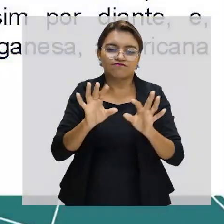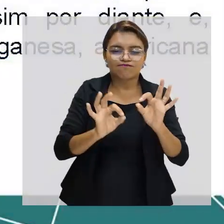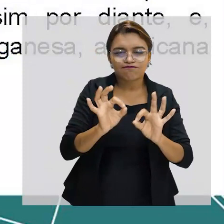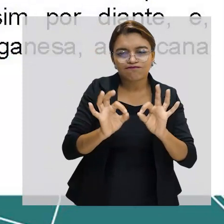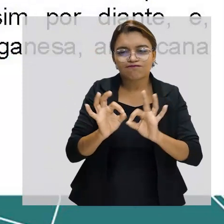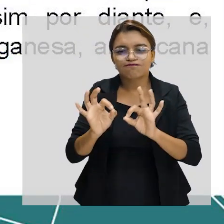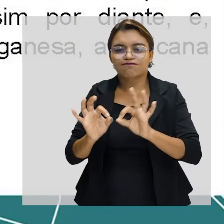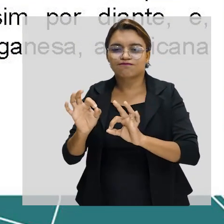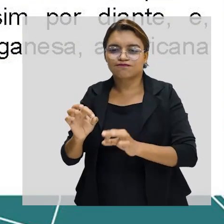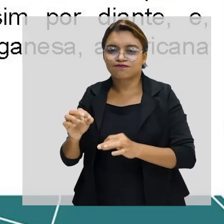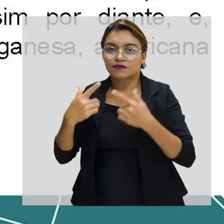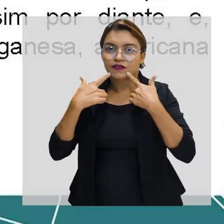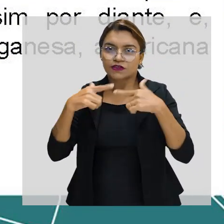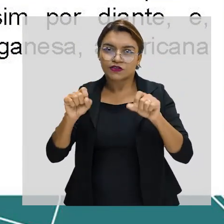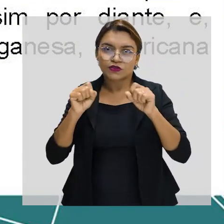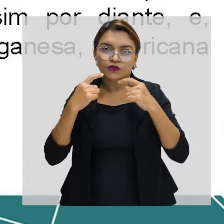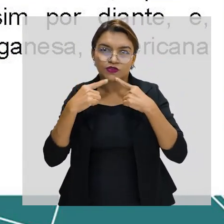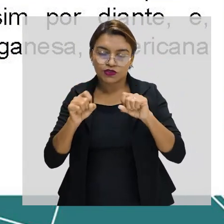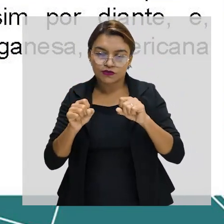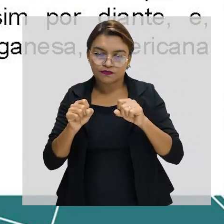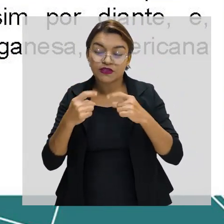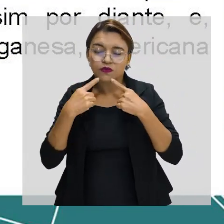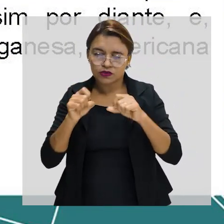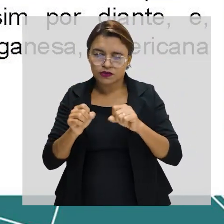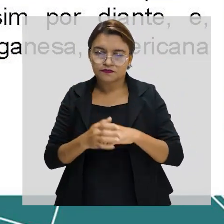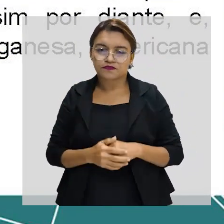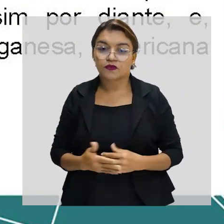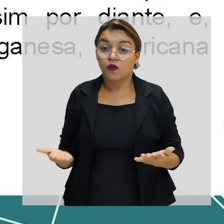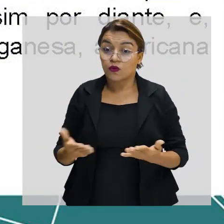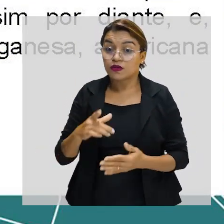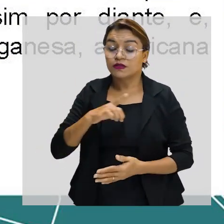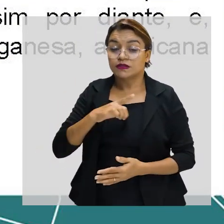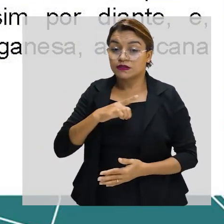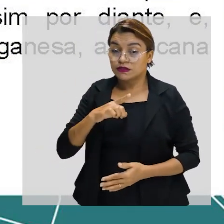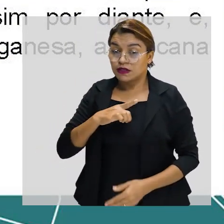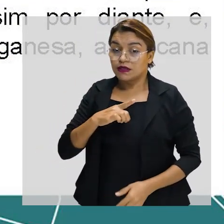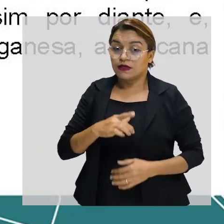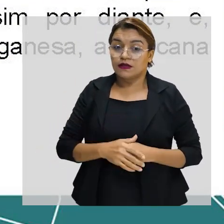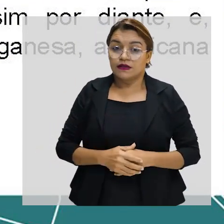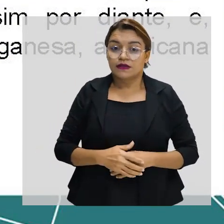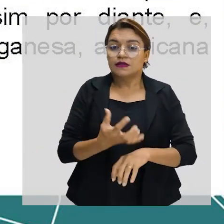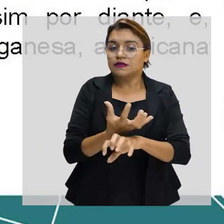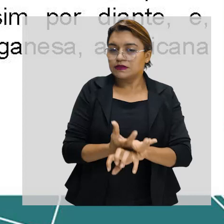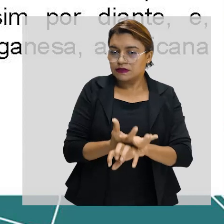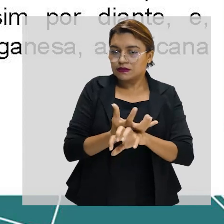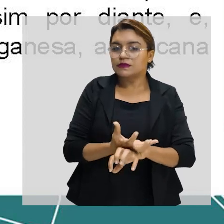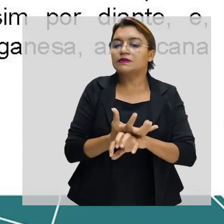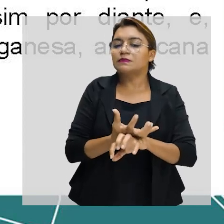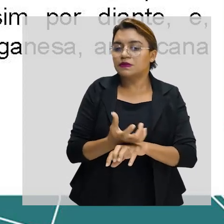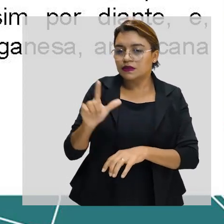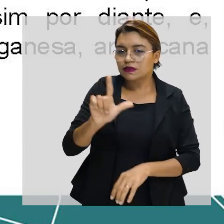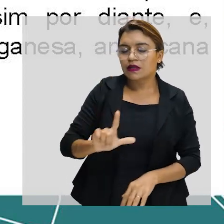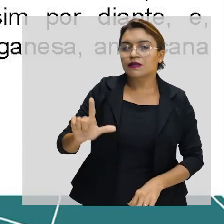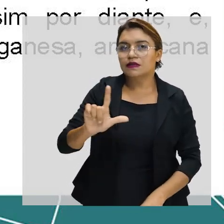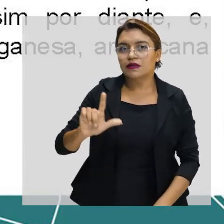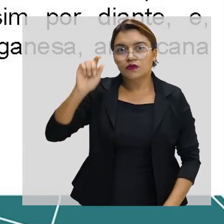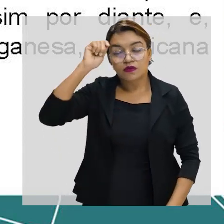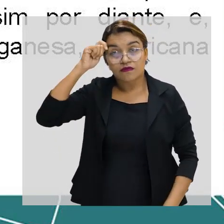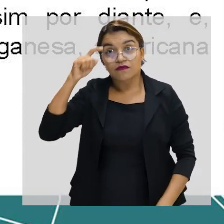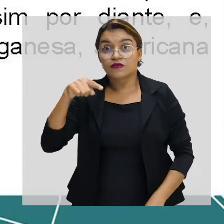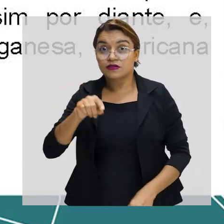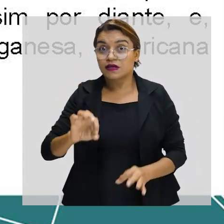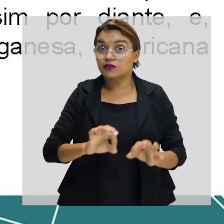hoje existem disciplinas de literaturas africanas de língua portuguesa, que você está assistindo uma aula por conta